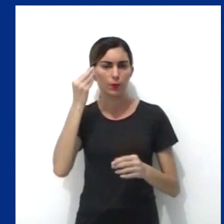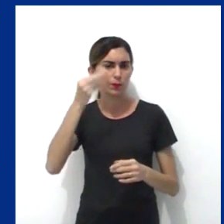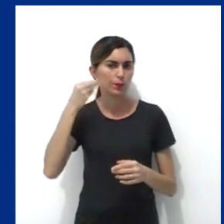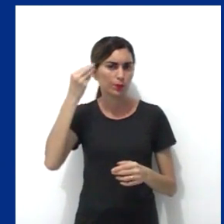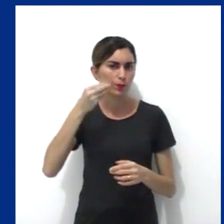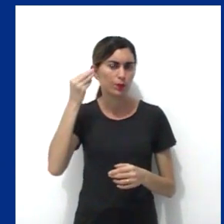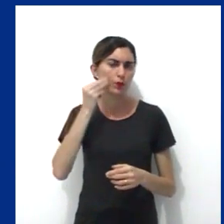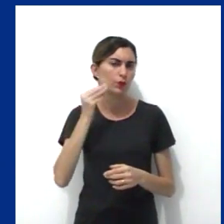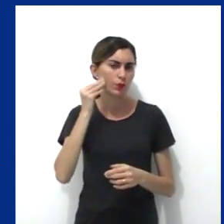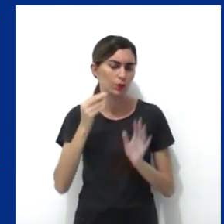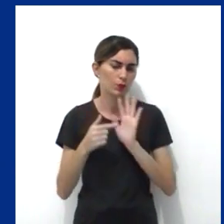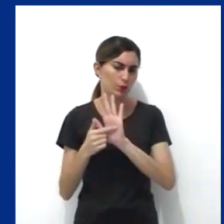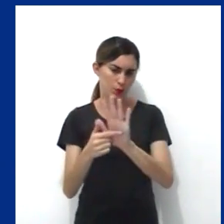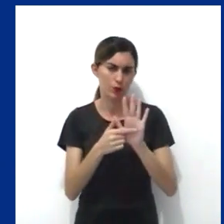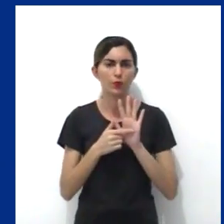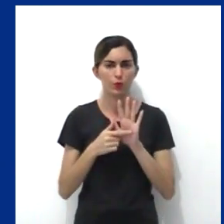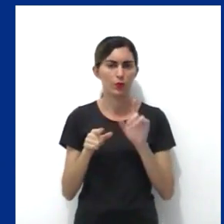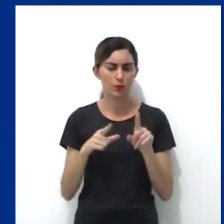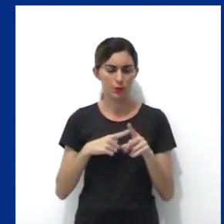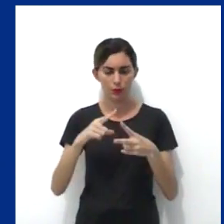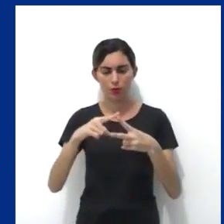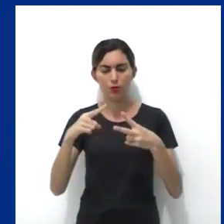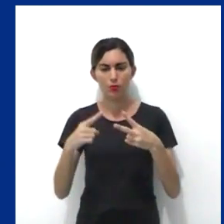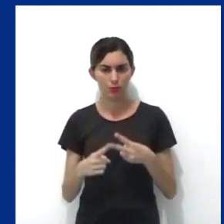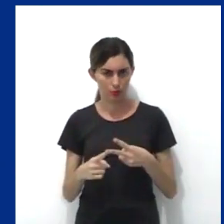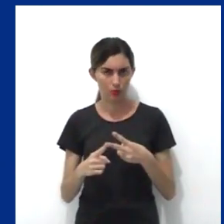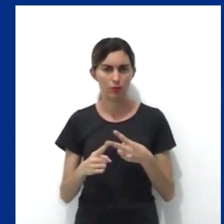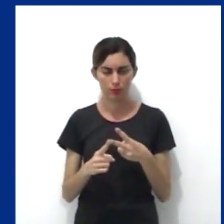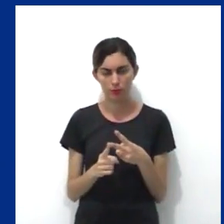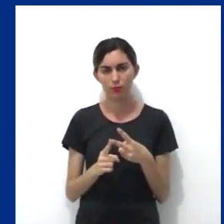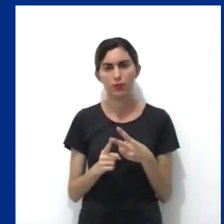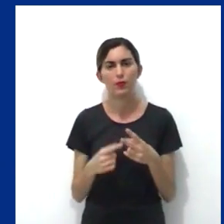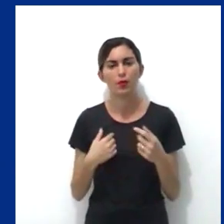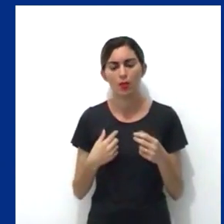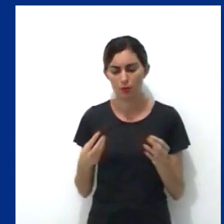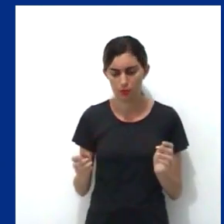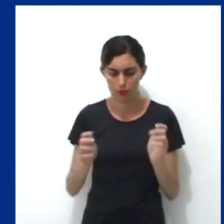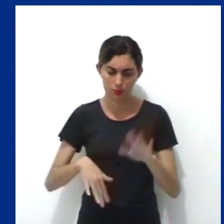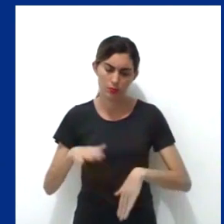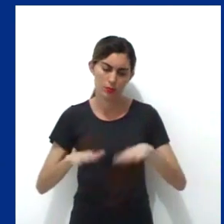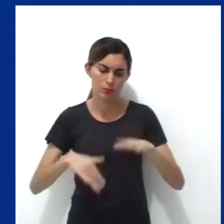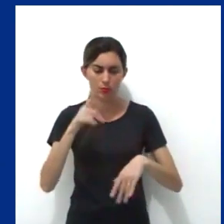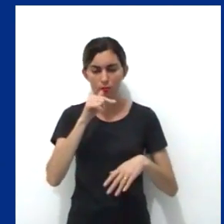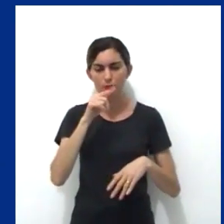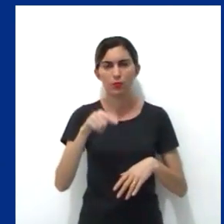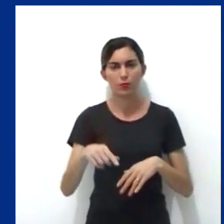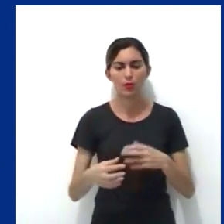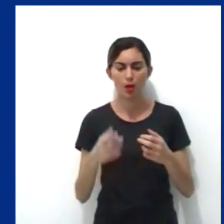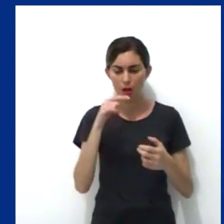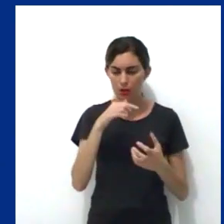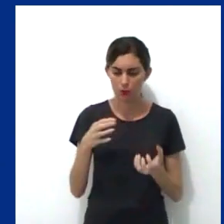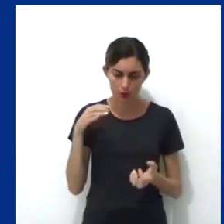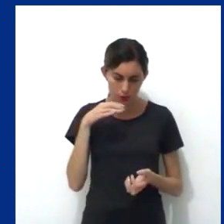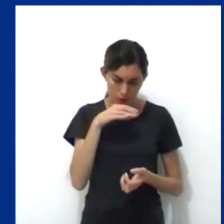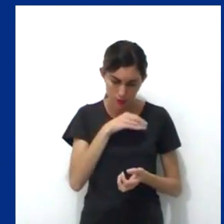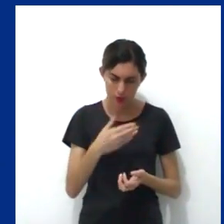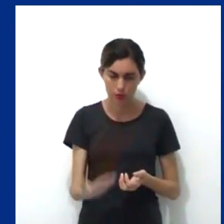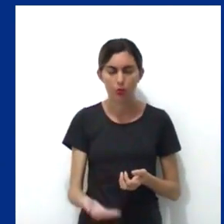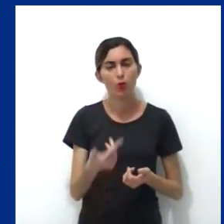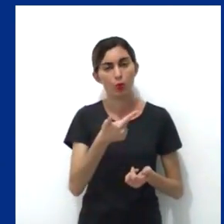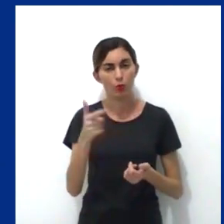um caminho circular, uma corrente. Se você olhar uma panela fervendo, você consegue ver essas correntes